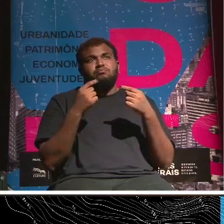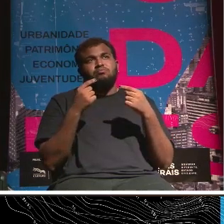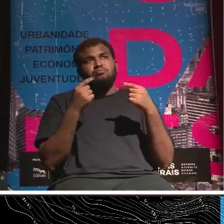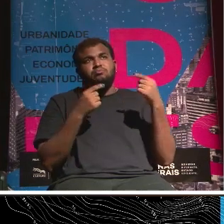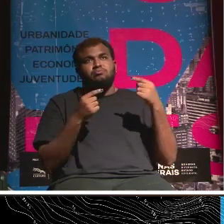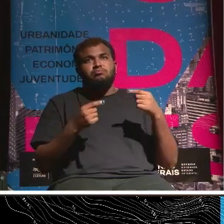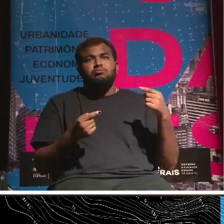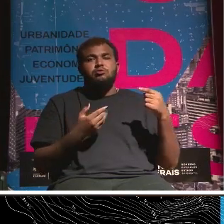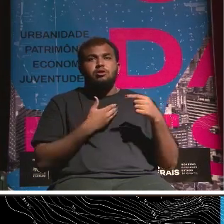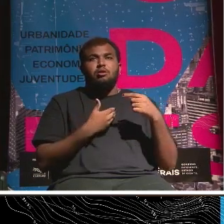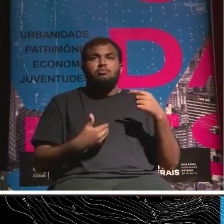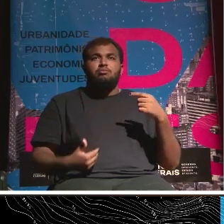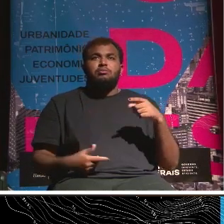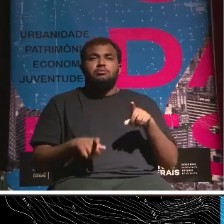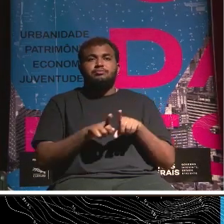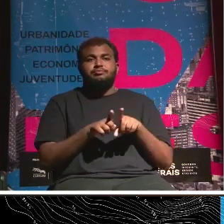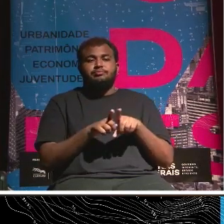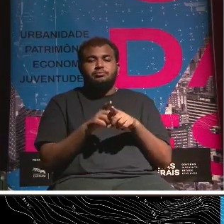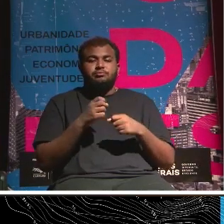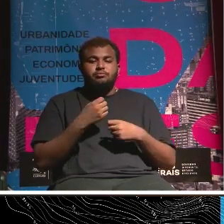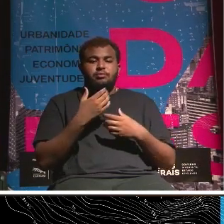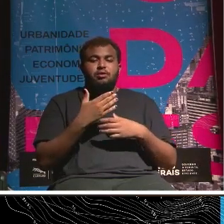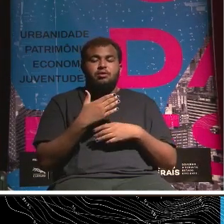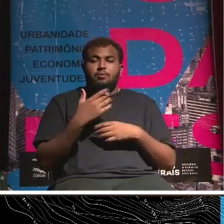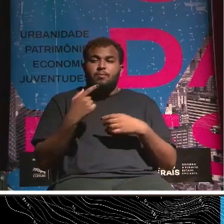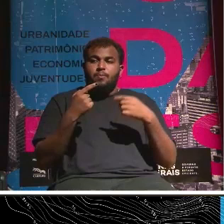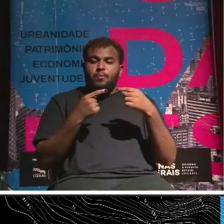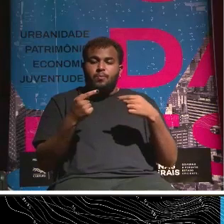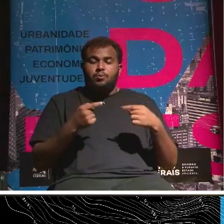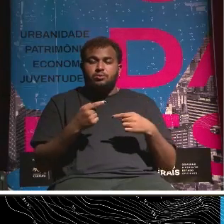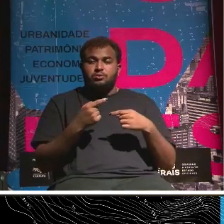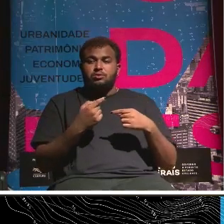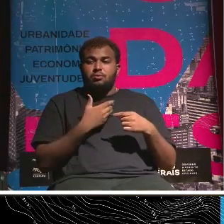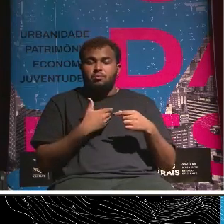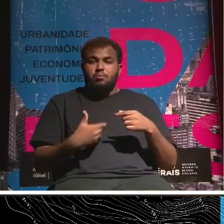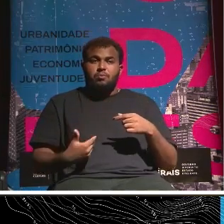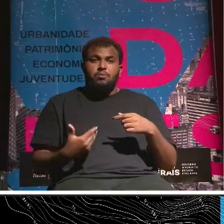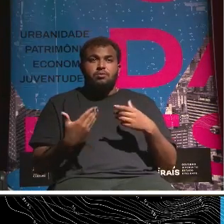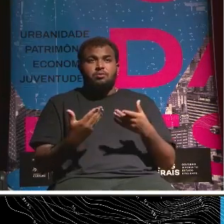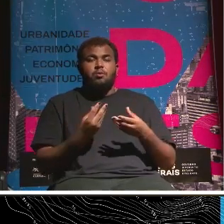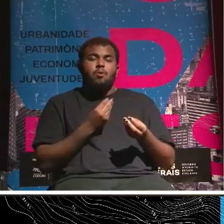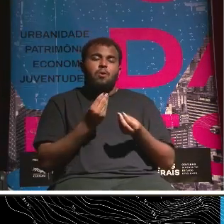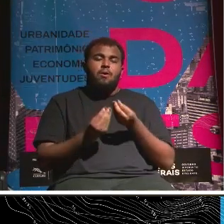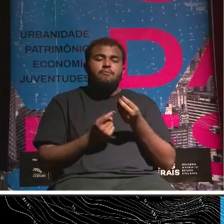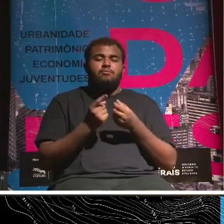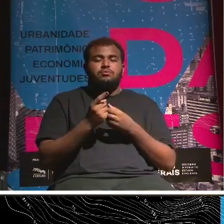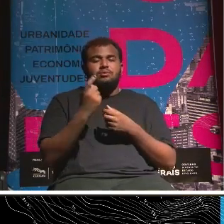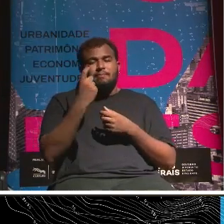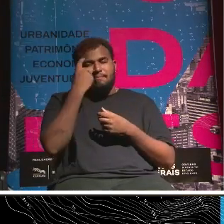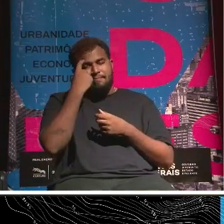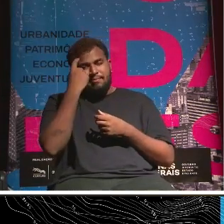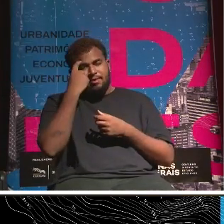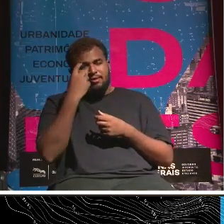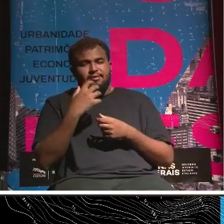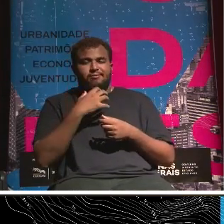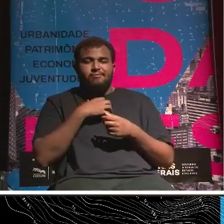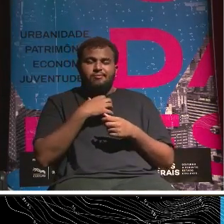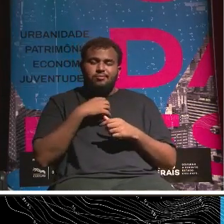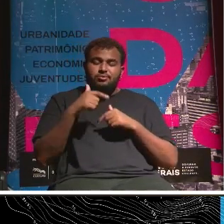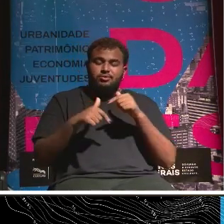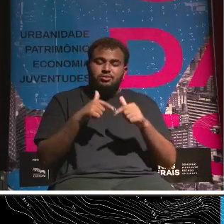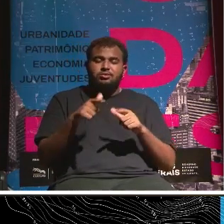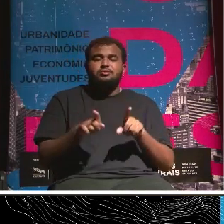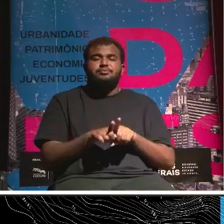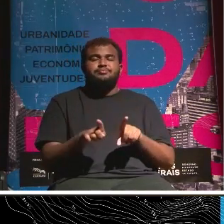definir indicadores de impacto, de resultados de políticas públicas culturais. Então, como você pensa essa abordagem em termos